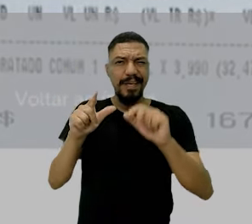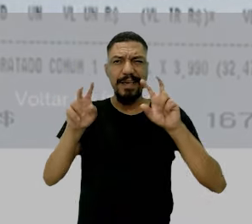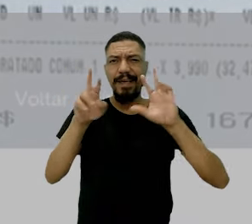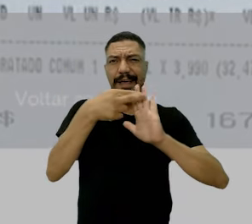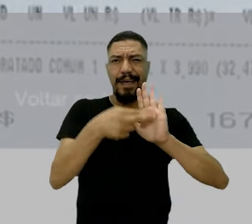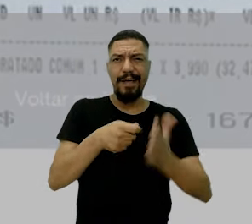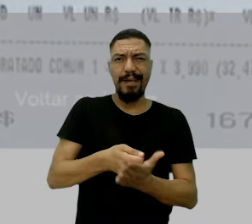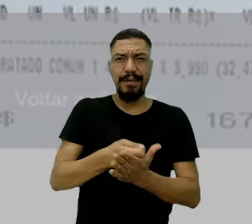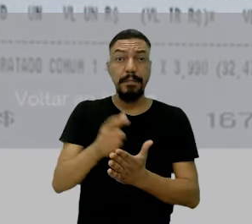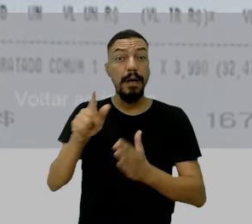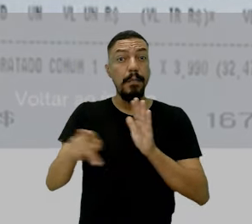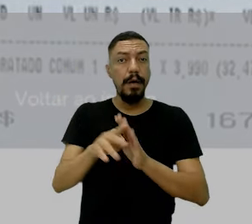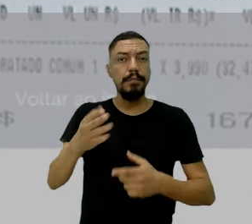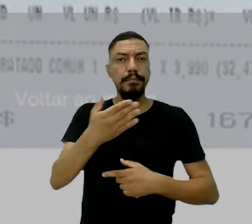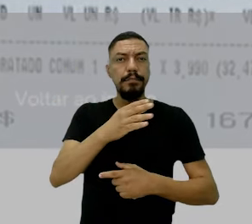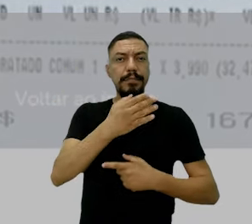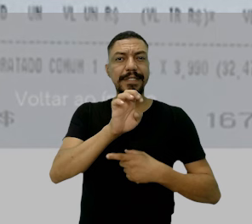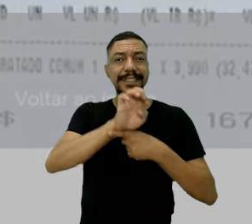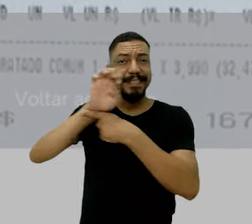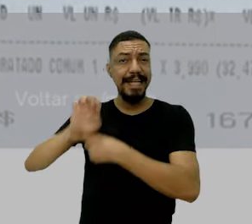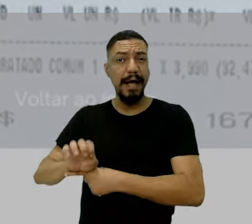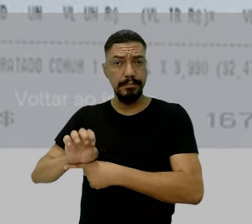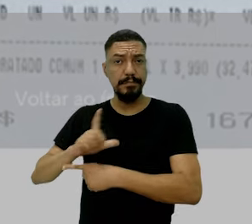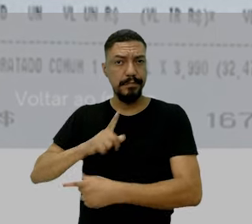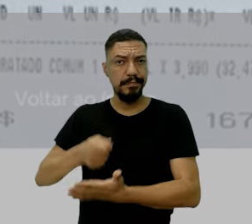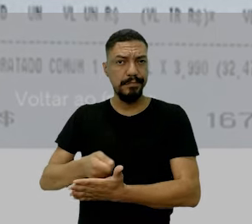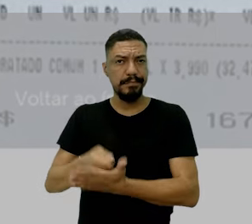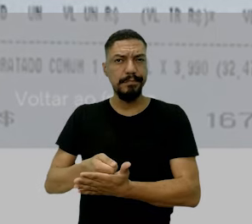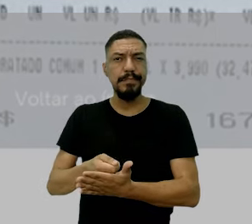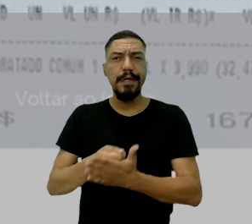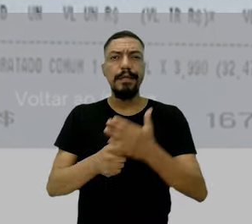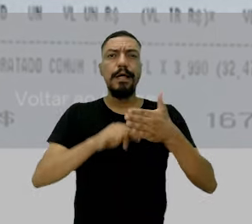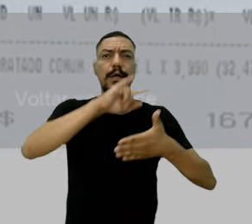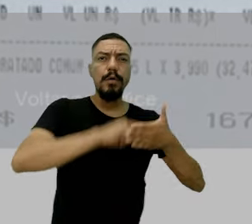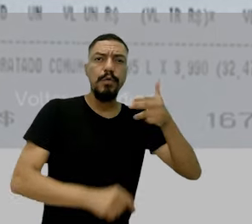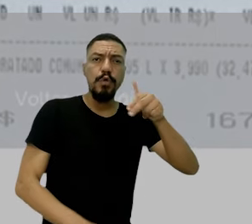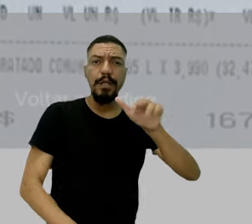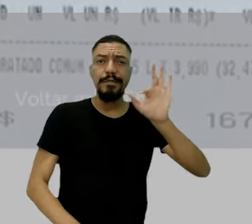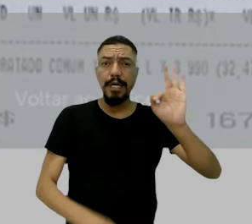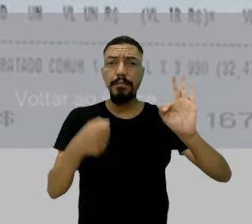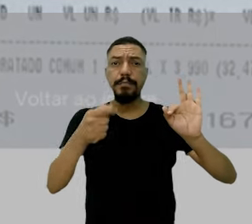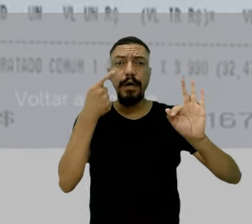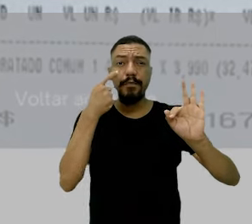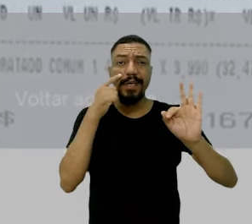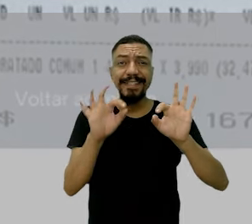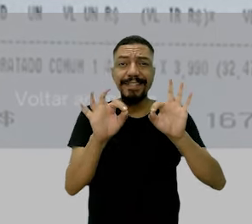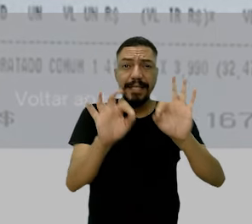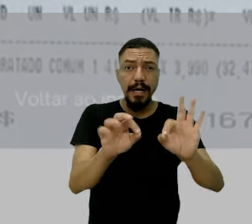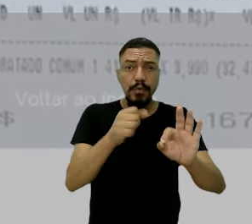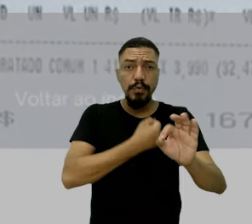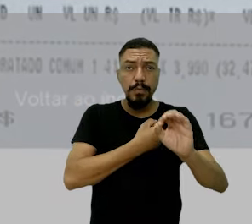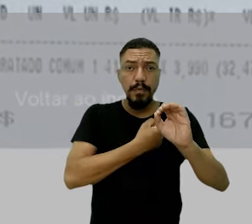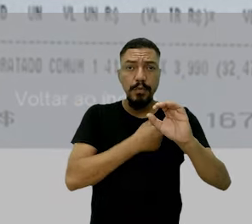estaduais já tem. Na nota fiscal, vocês precisam se certificar de que o CNAE... O que é